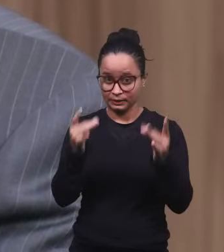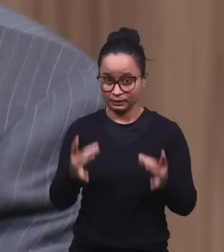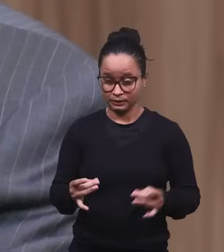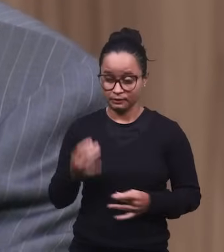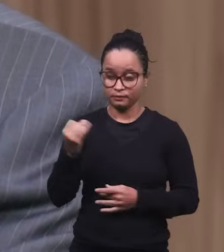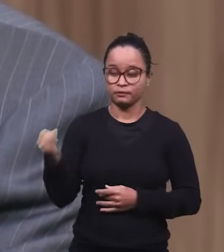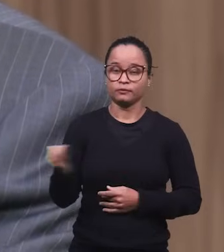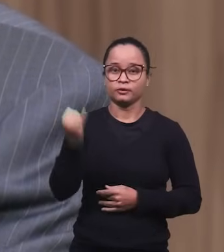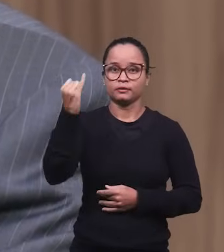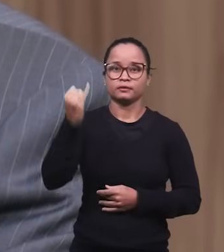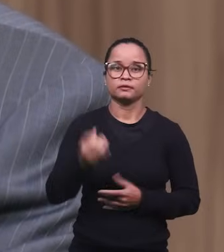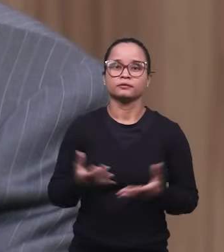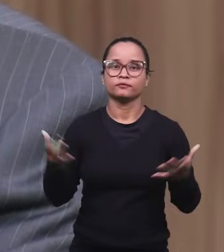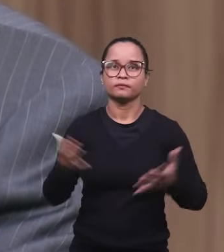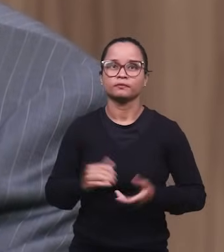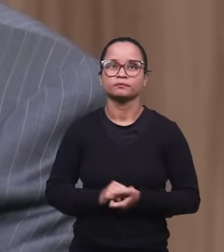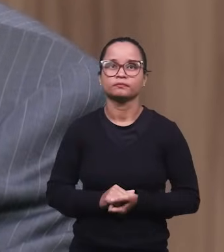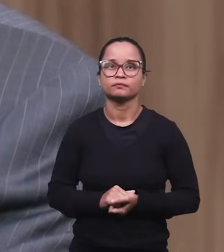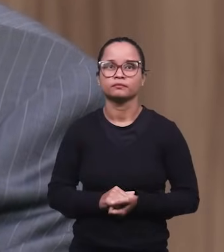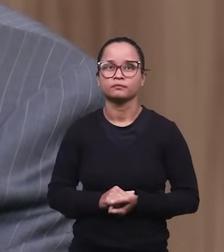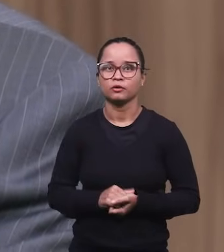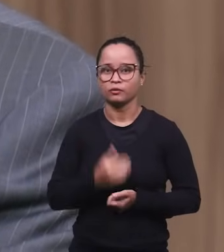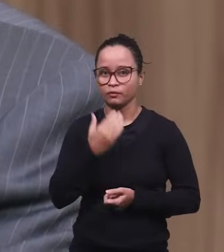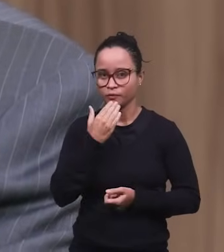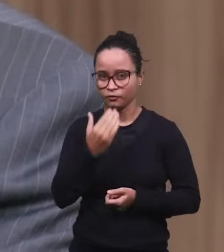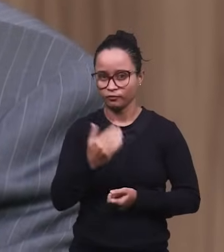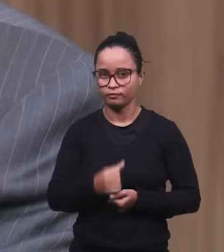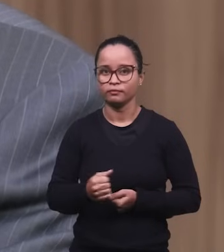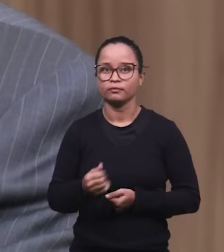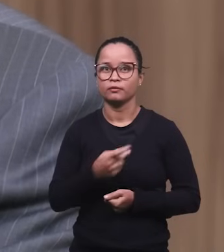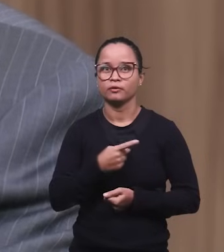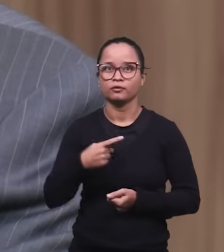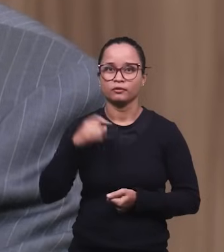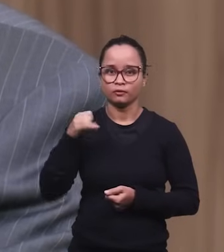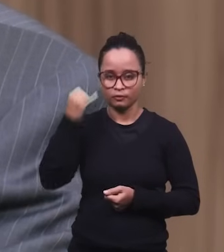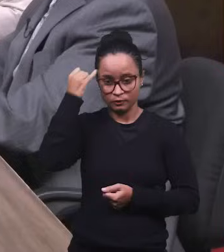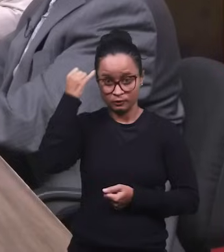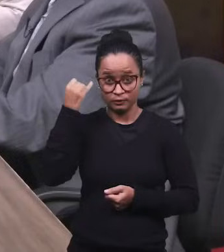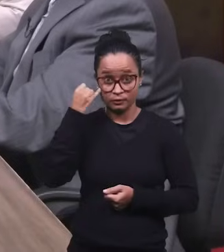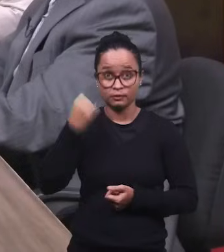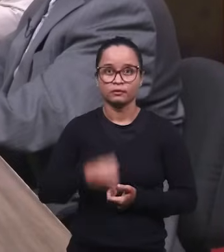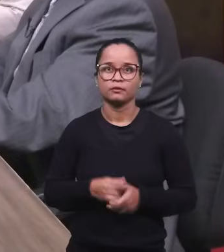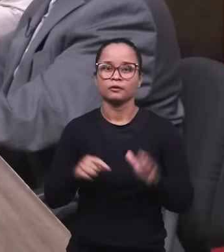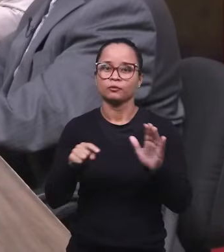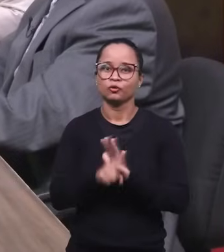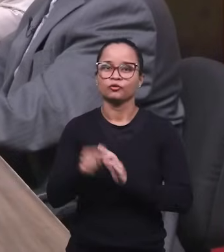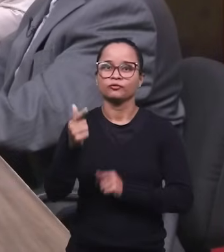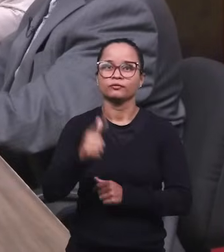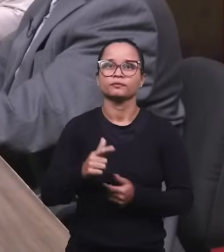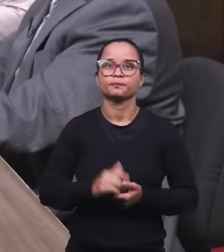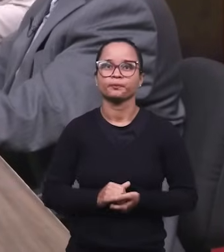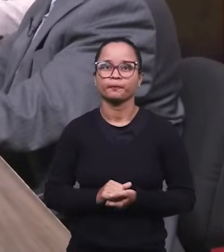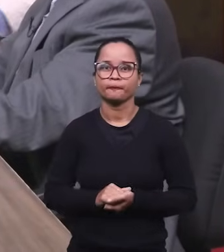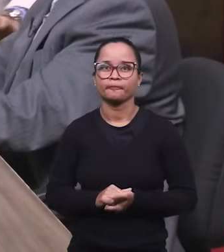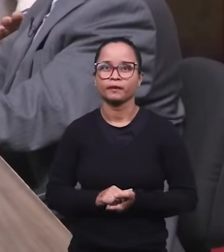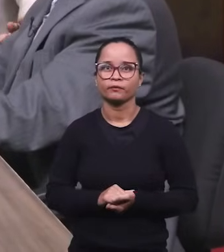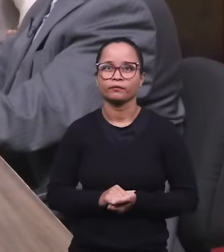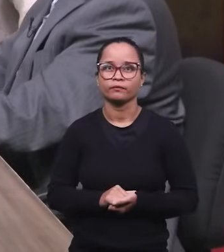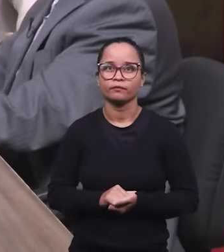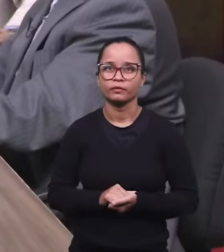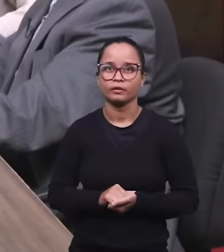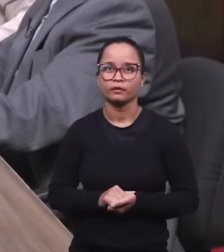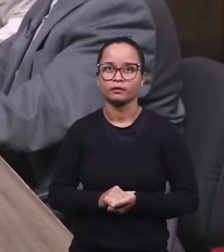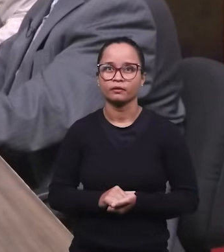detalhe importante com respeito a ela. Eu vou pedir até ao pastor Josias que faça a pergunta de novo, para ficar bem claro para o